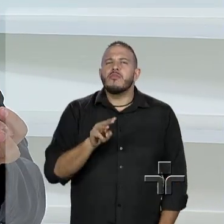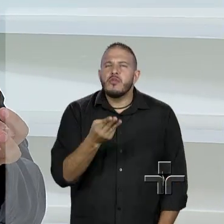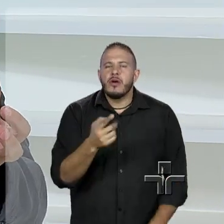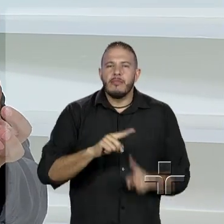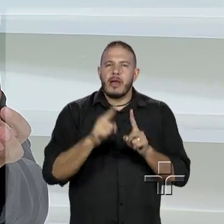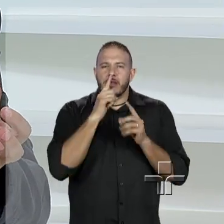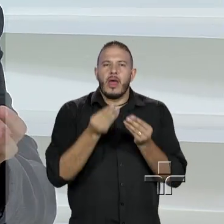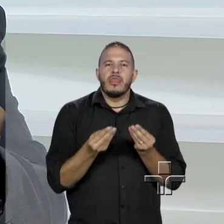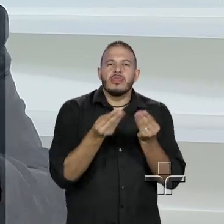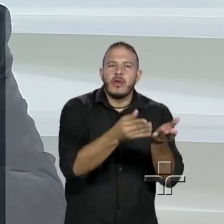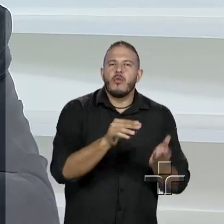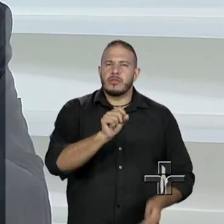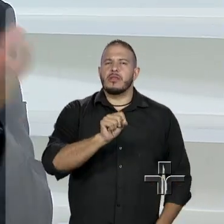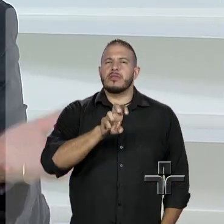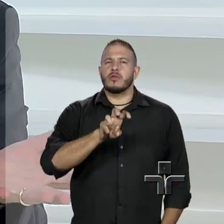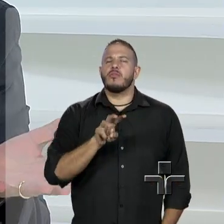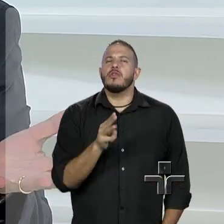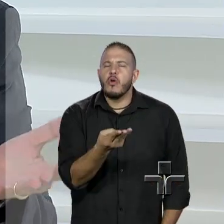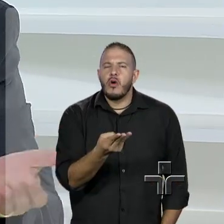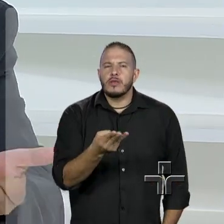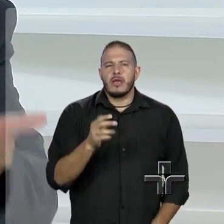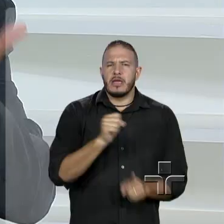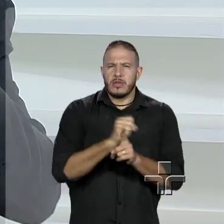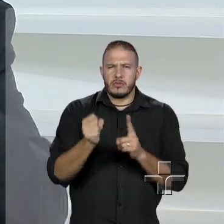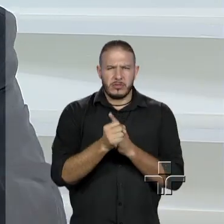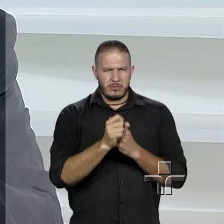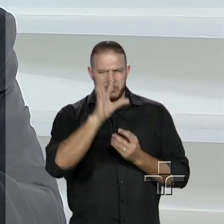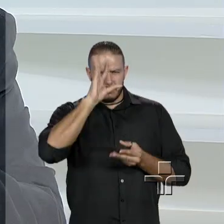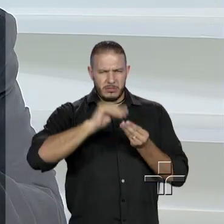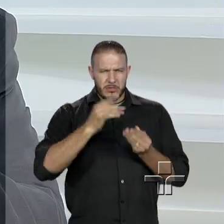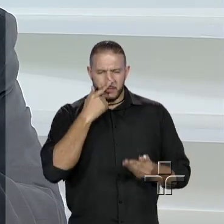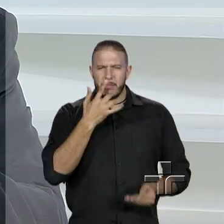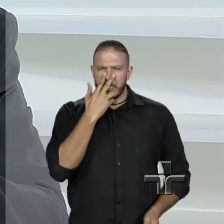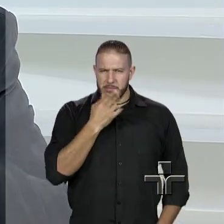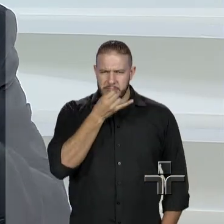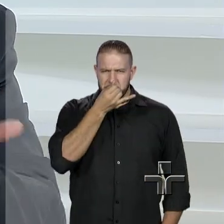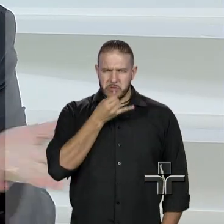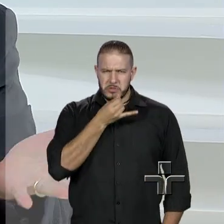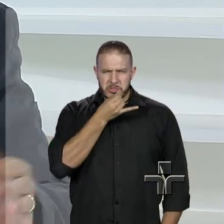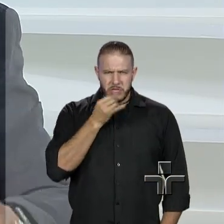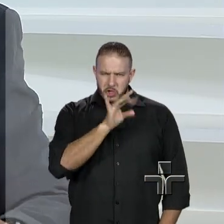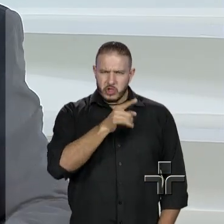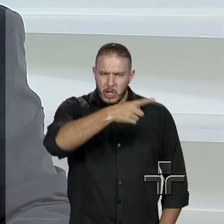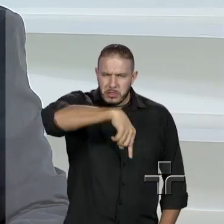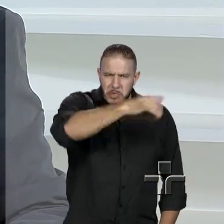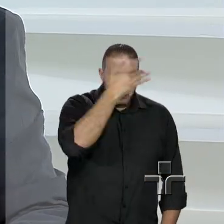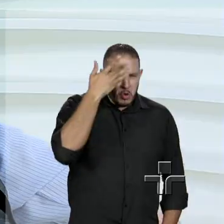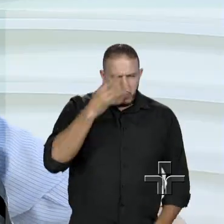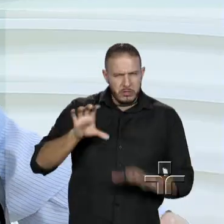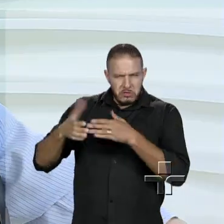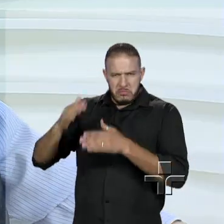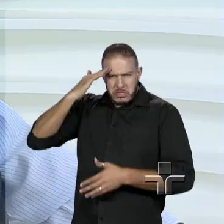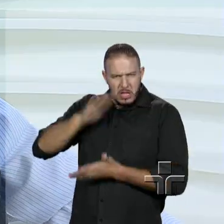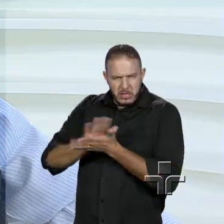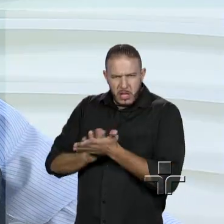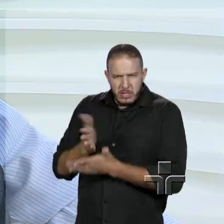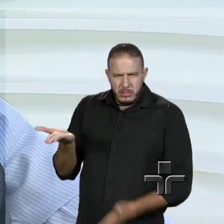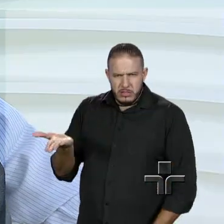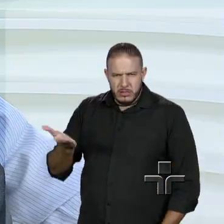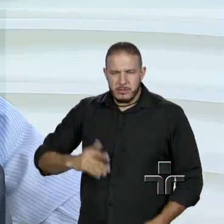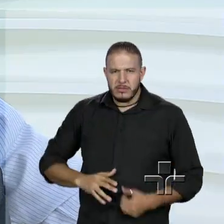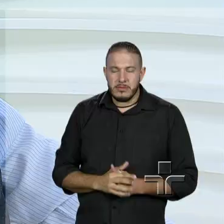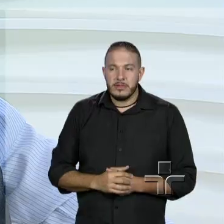85 bilhões na carreira. E a sociedade conclui, o sacrifício é só da sociedade civil e não dos militares? Você tem razão, na verdade, é o